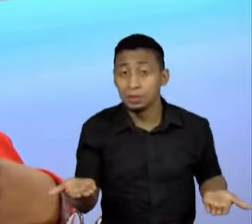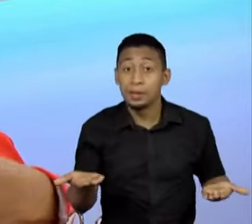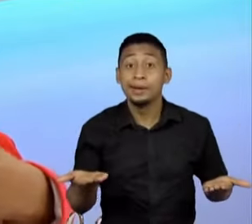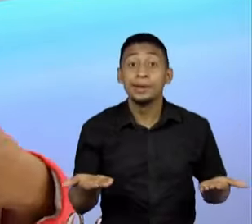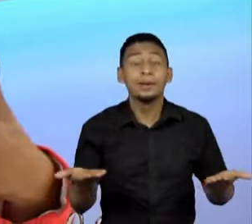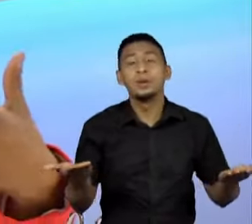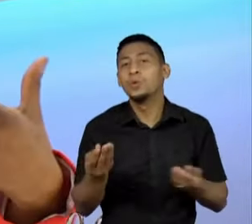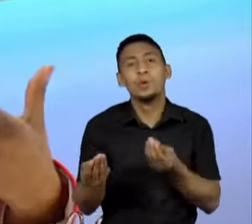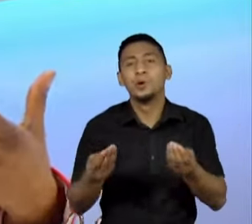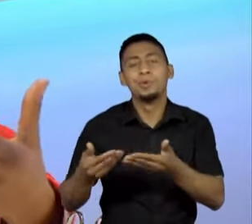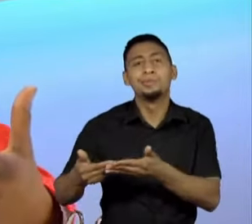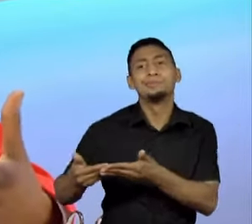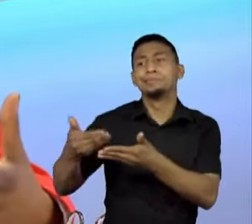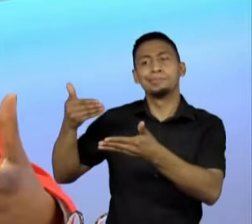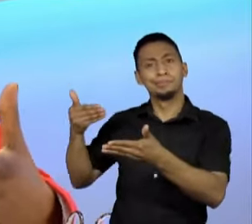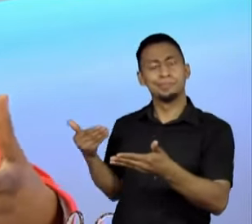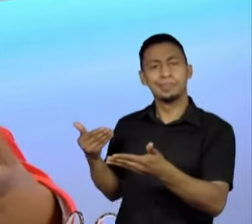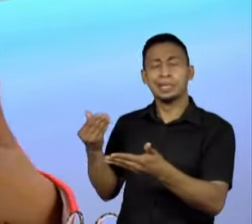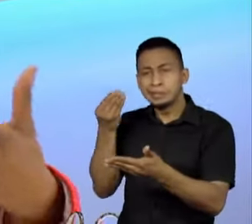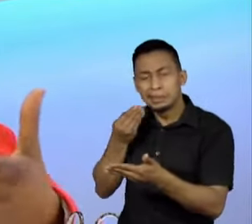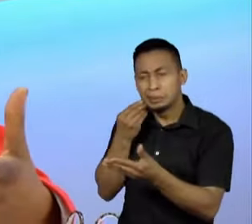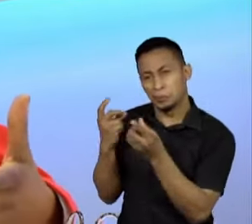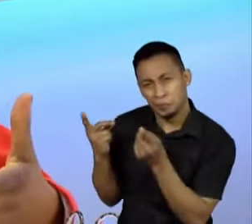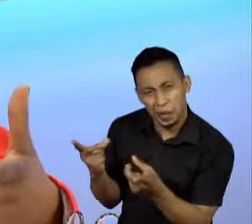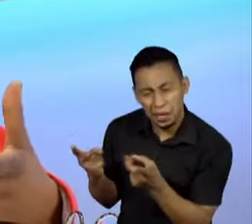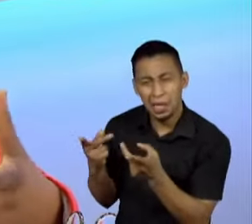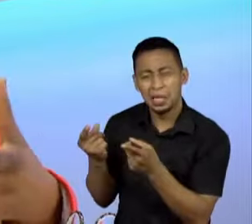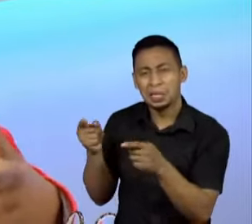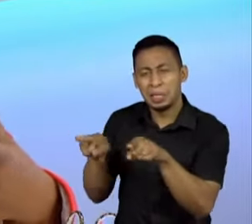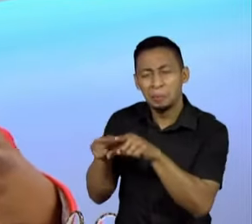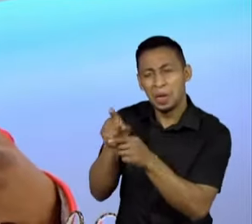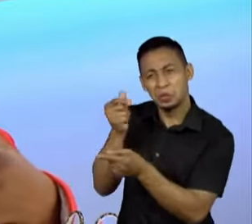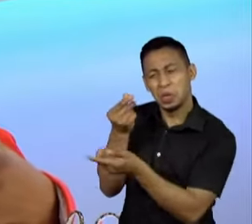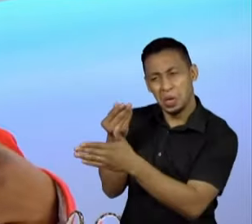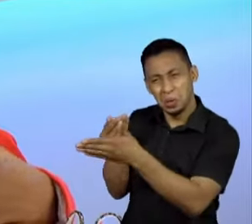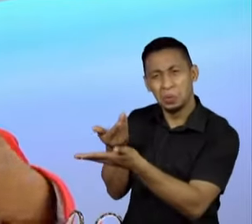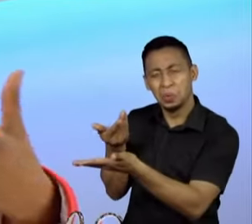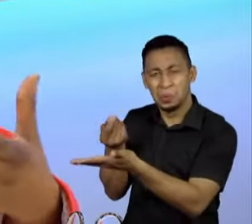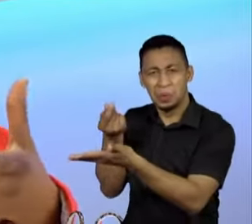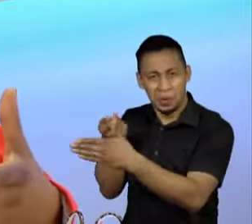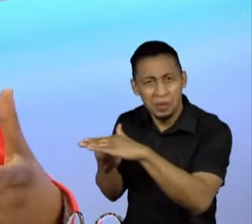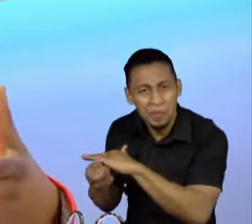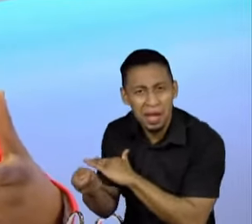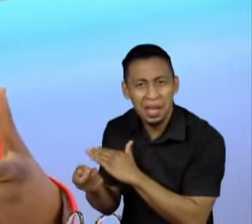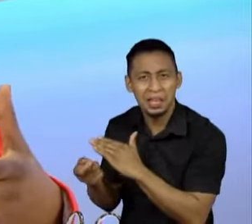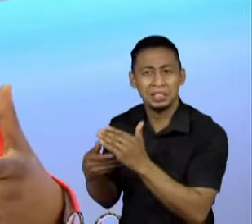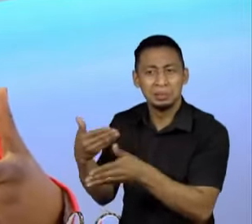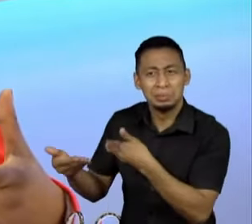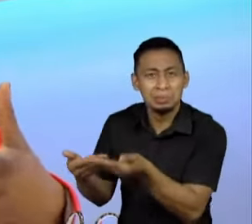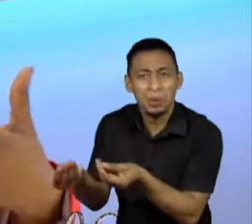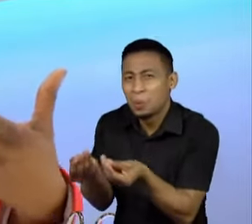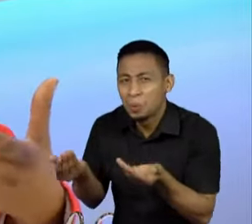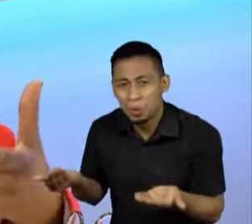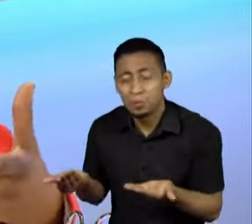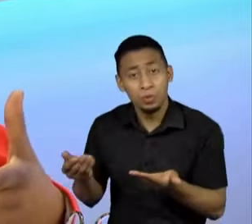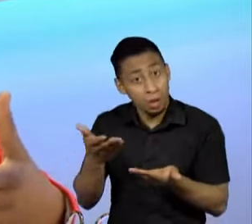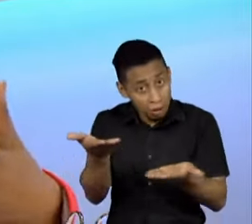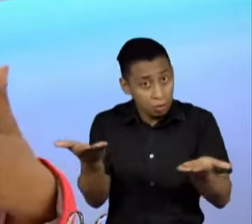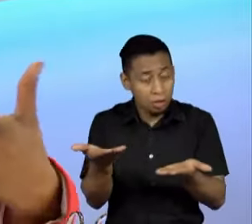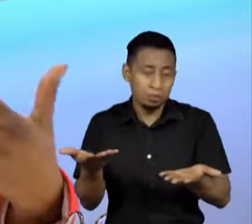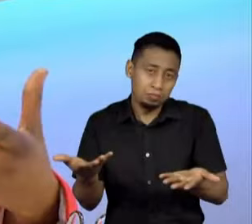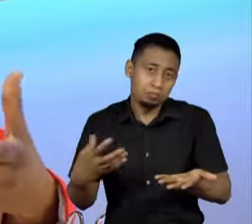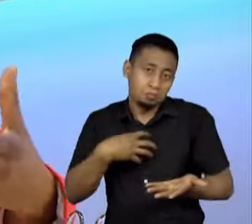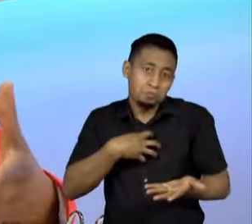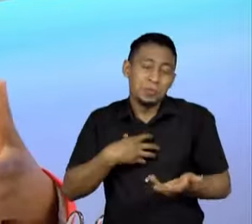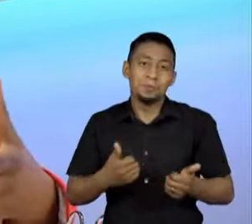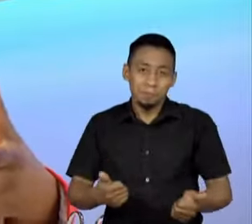é que foi esse momento, como é esse momento de transição, principalmente para uma escritora negra? Eu imagino que estar numa pequena editora deve trazer uma certa comodidade,